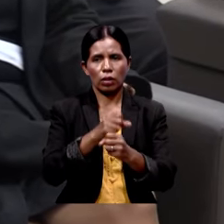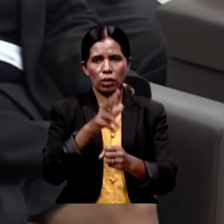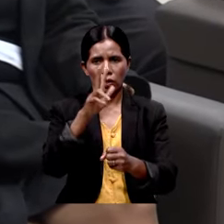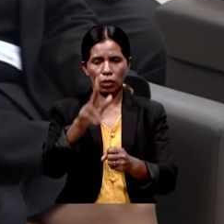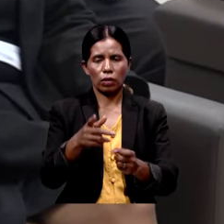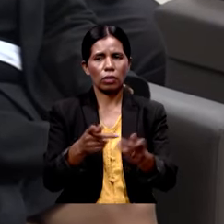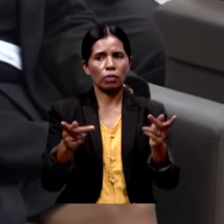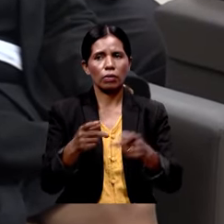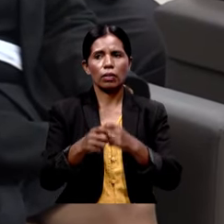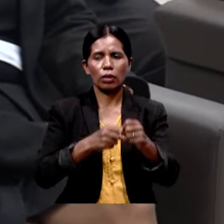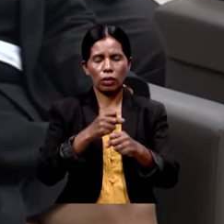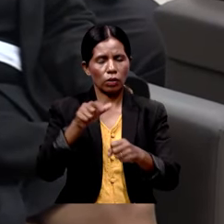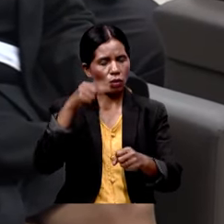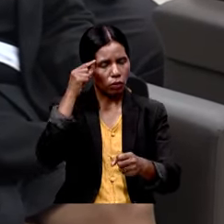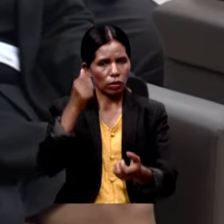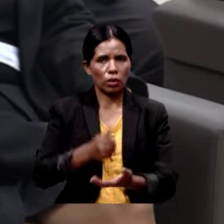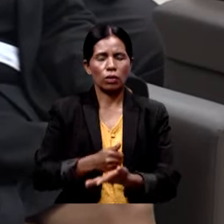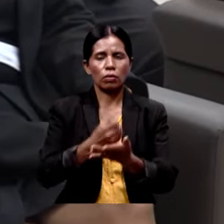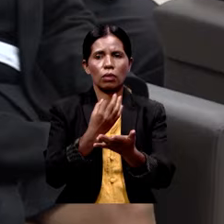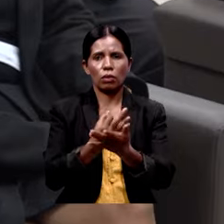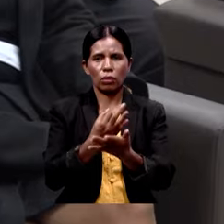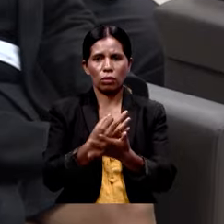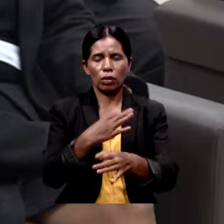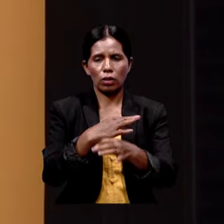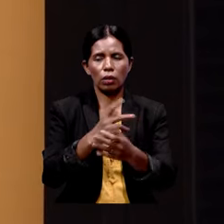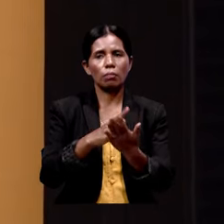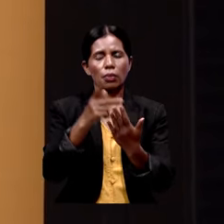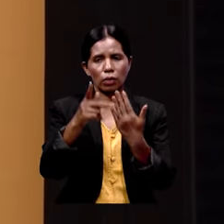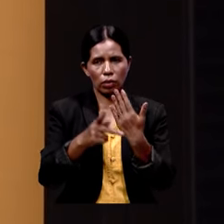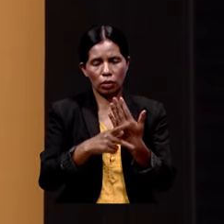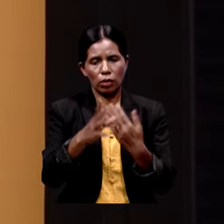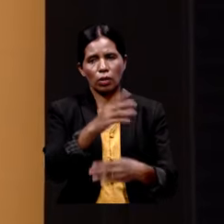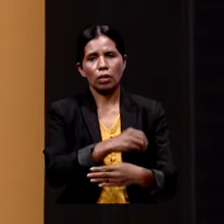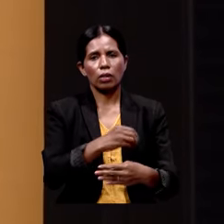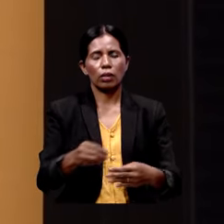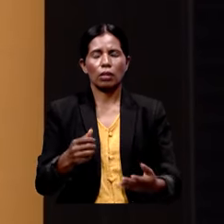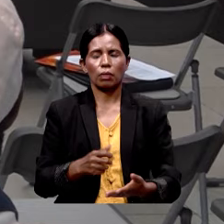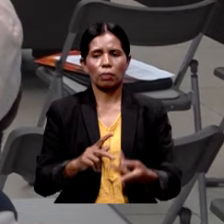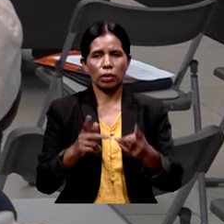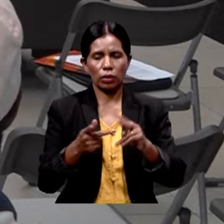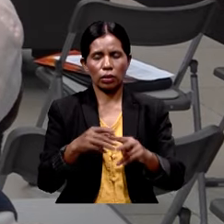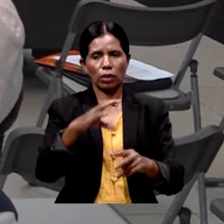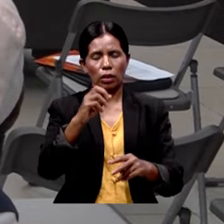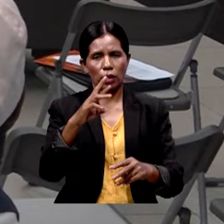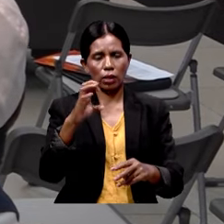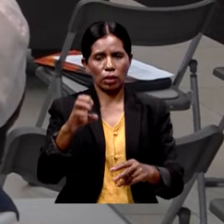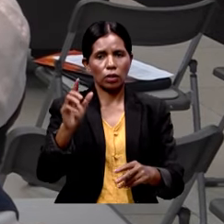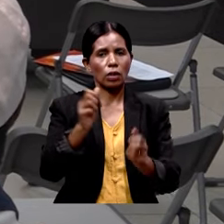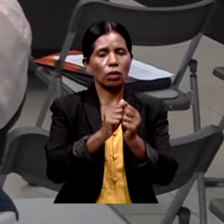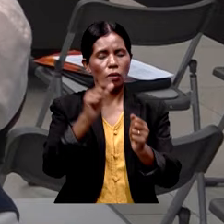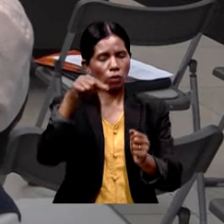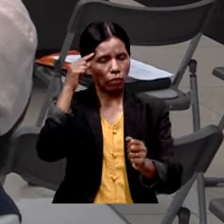a nebe caratinan governo se apoia fundo, onde realiza programa refere, nebe uma parceria qualquer internacional no governo